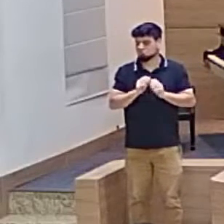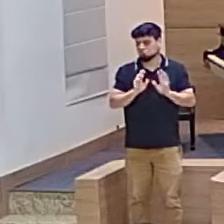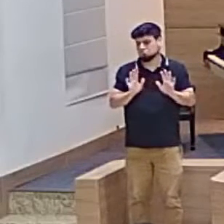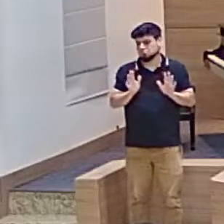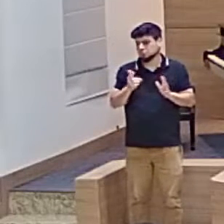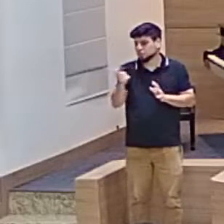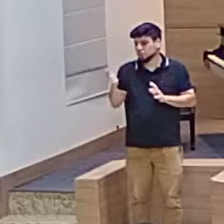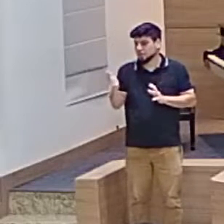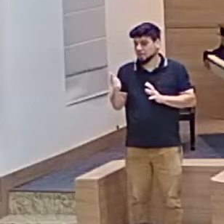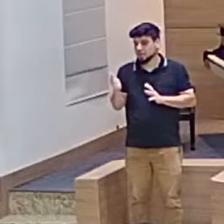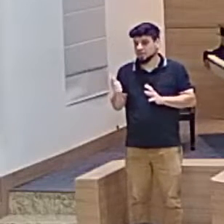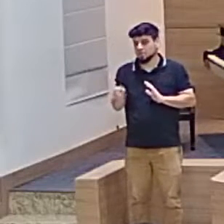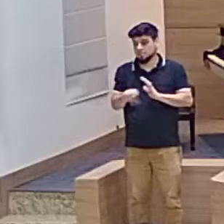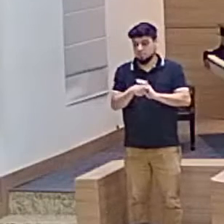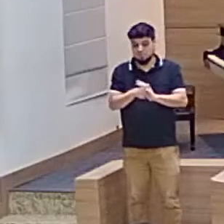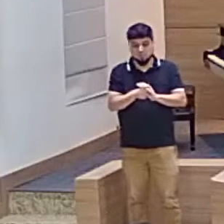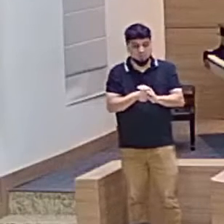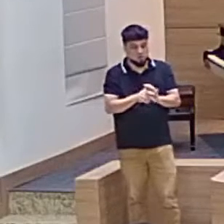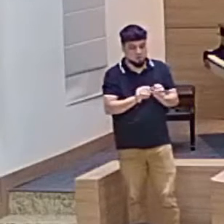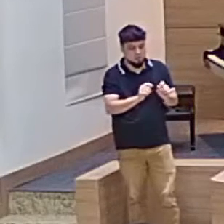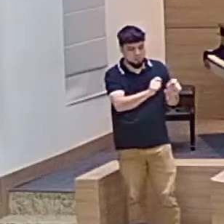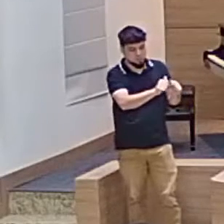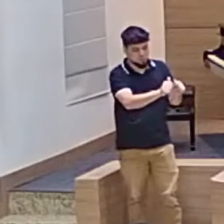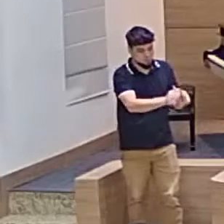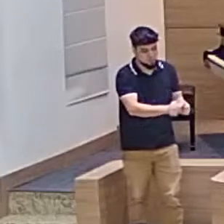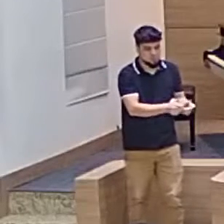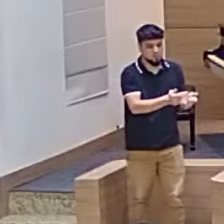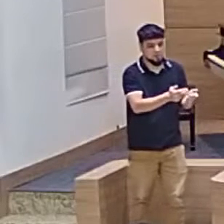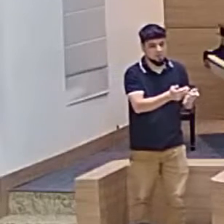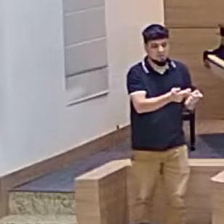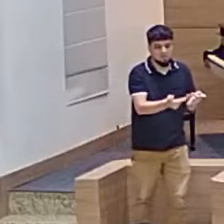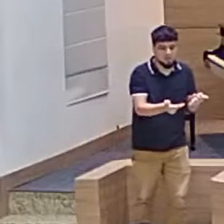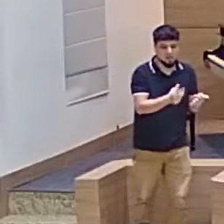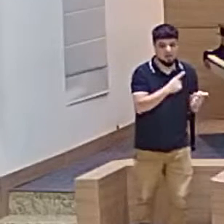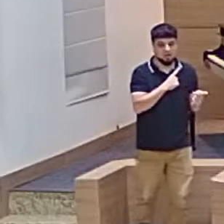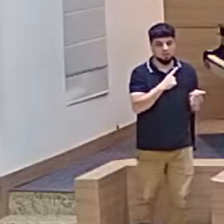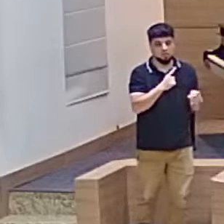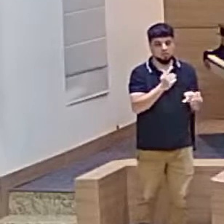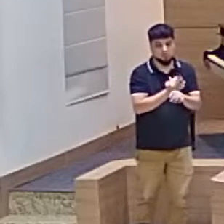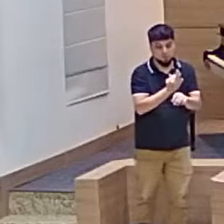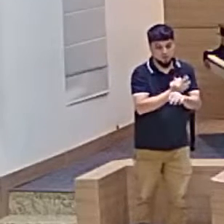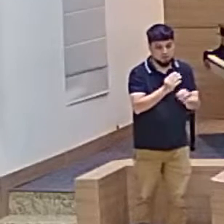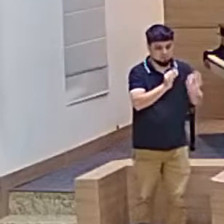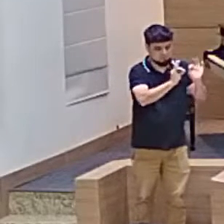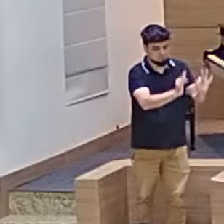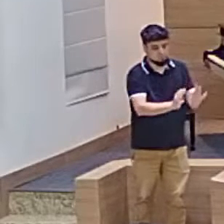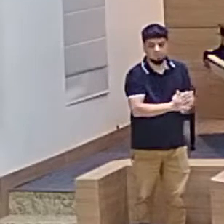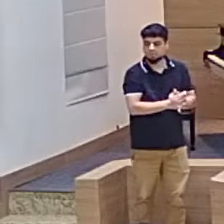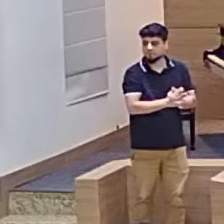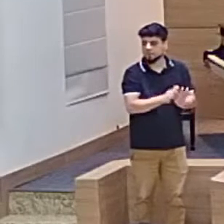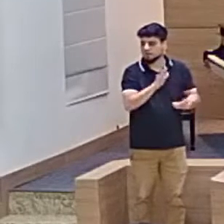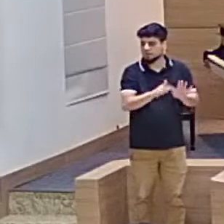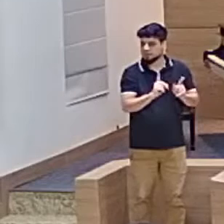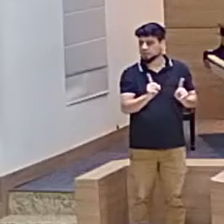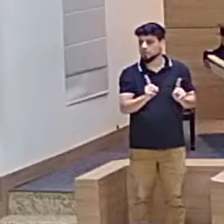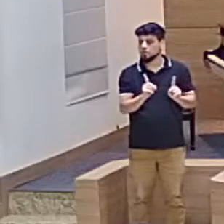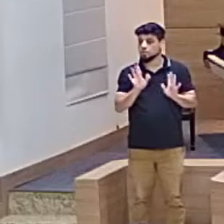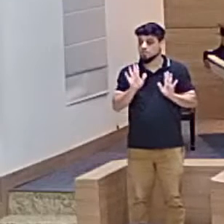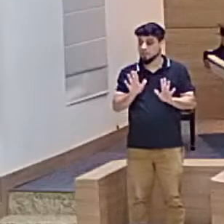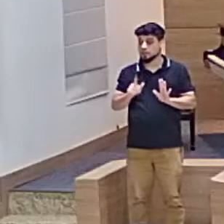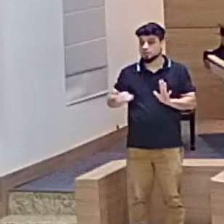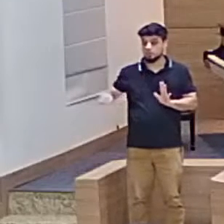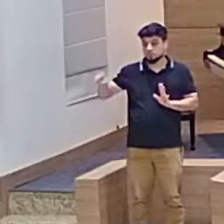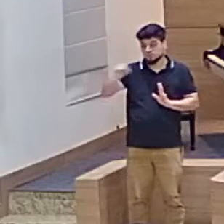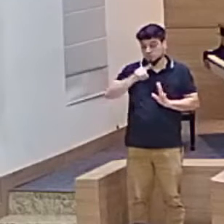mas muitas vezes nas erigimos e identificamos em nós e no nosso lar Ídolos aquilo que faz a interface entre